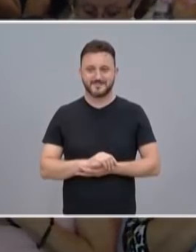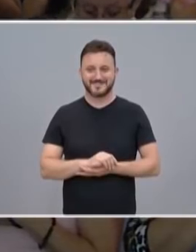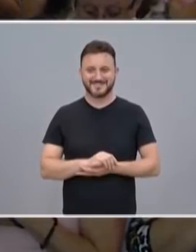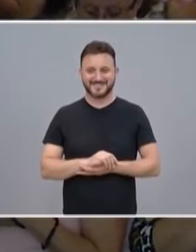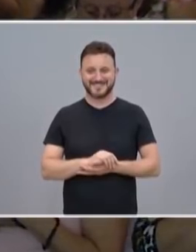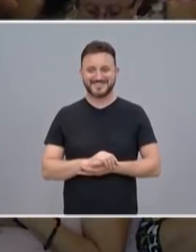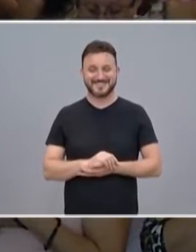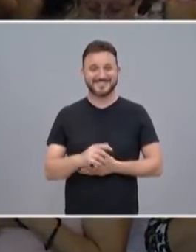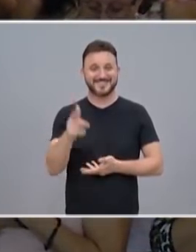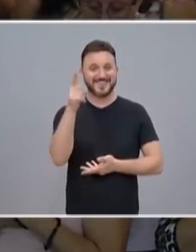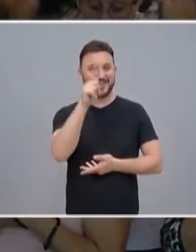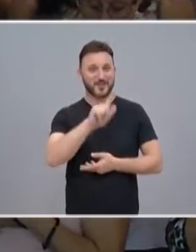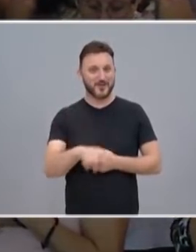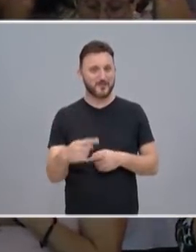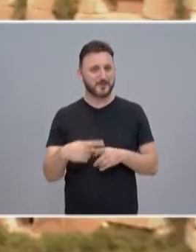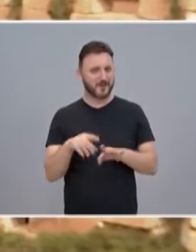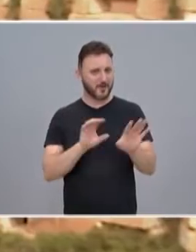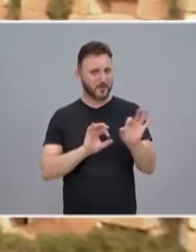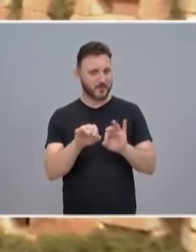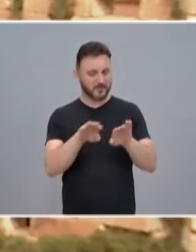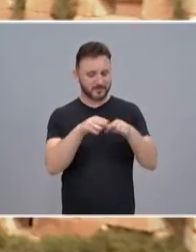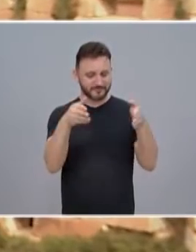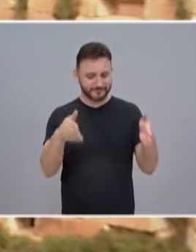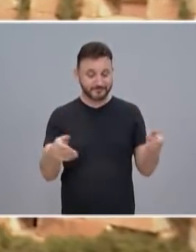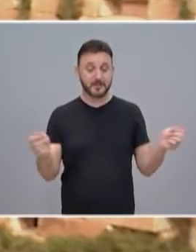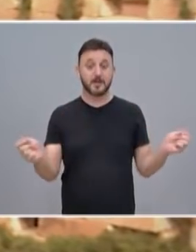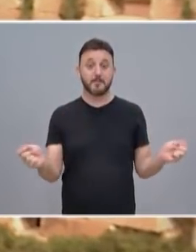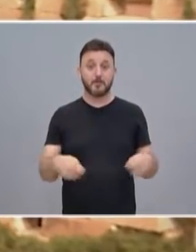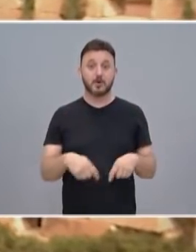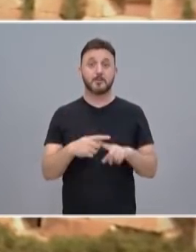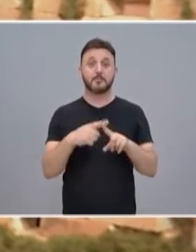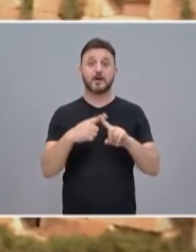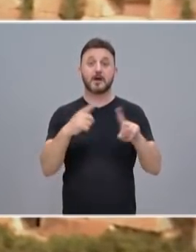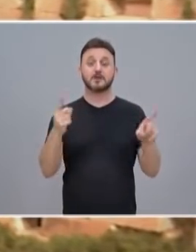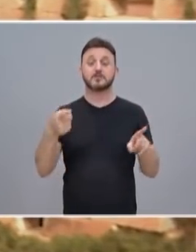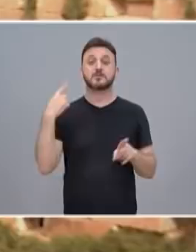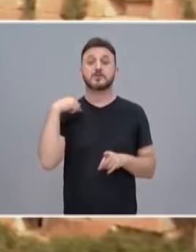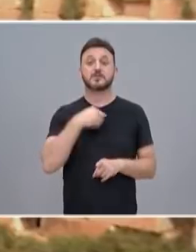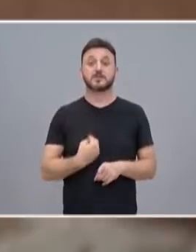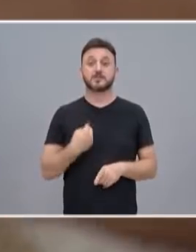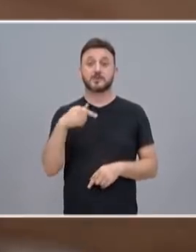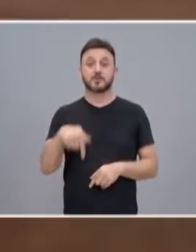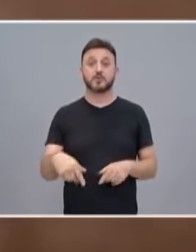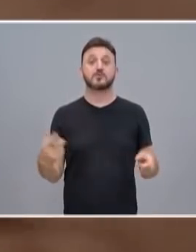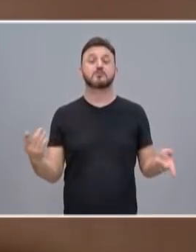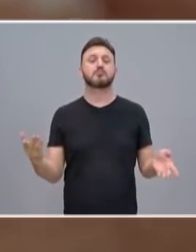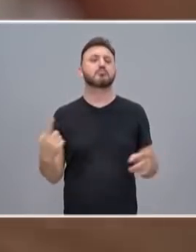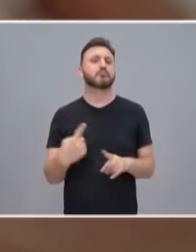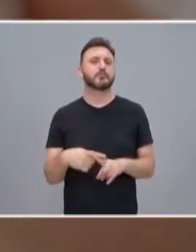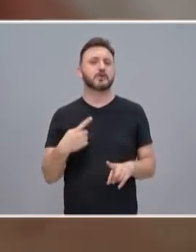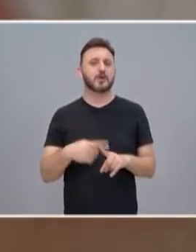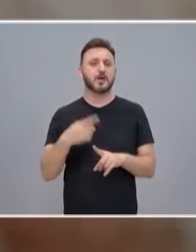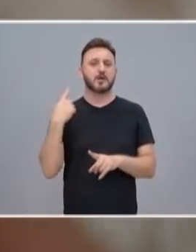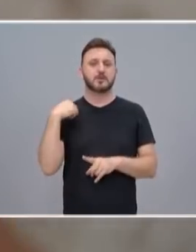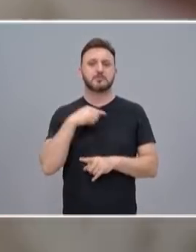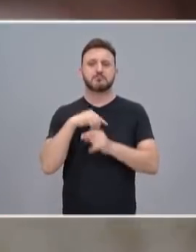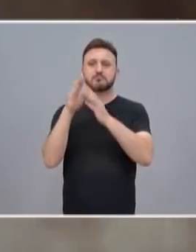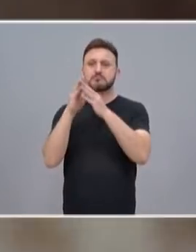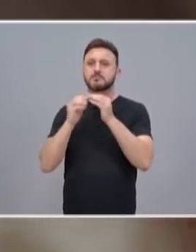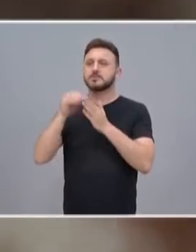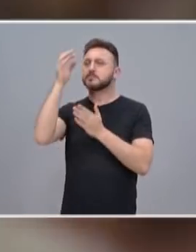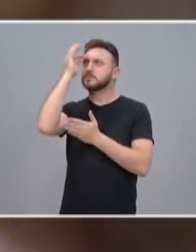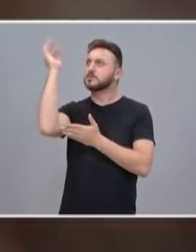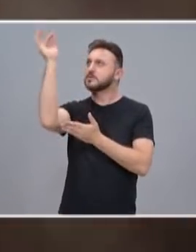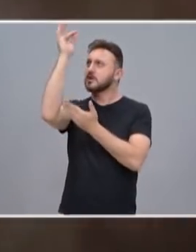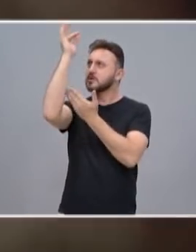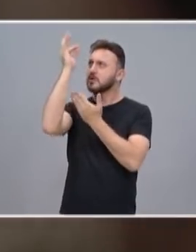vezes nós perdemos a esperança, nós estamos desesperados. Por isso o Espírito Santo vem em nosso auxílio. Por isso vai